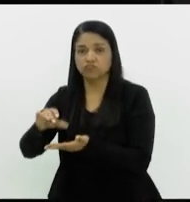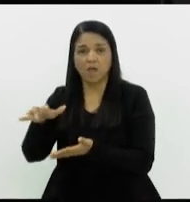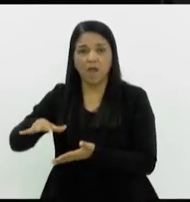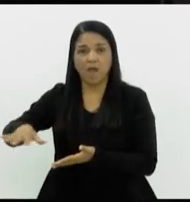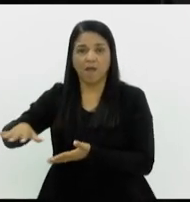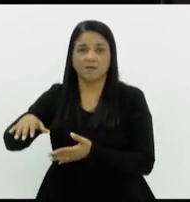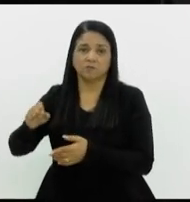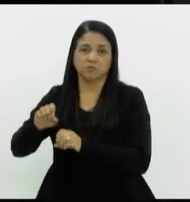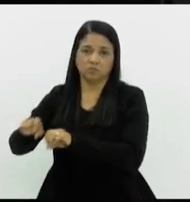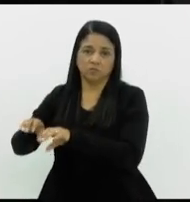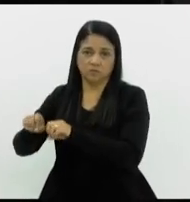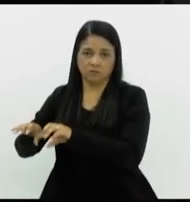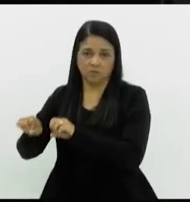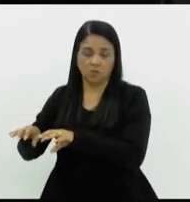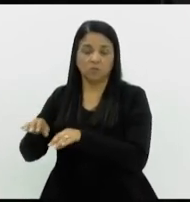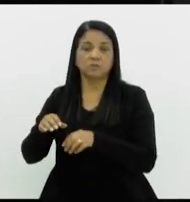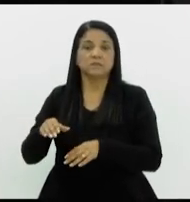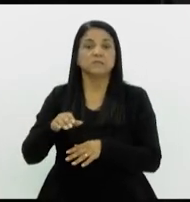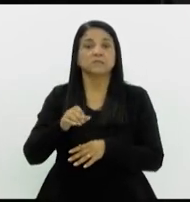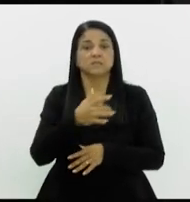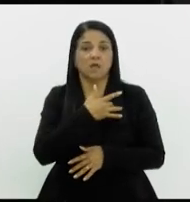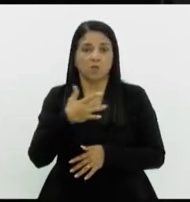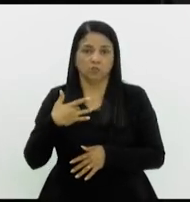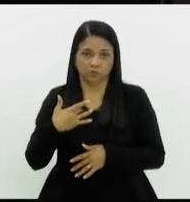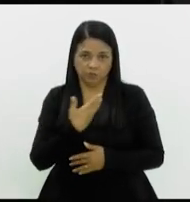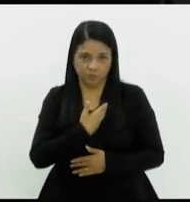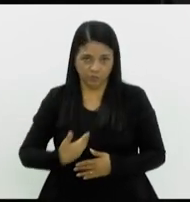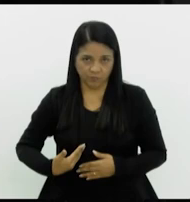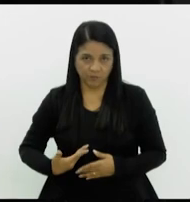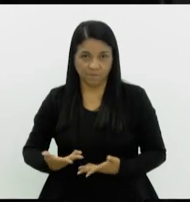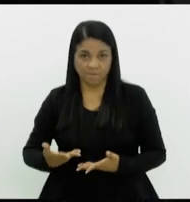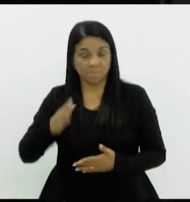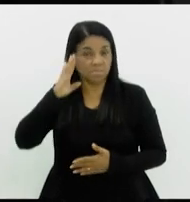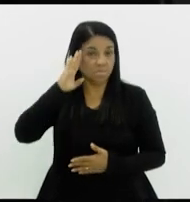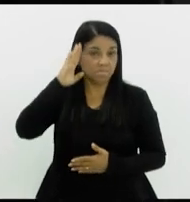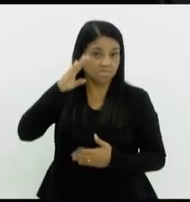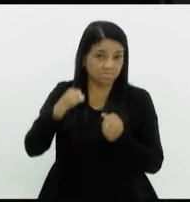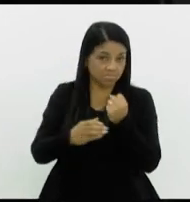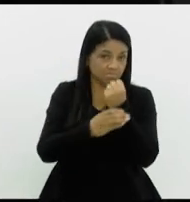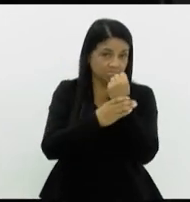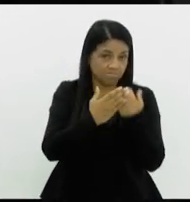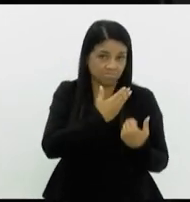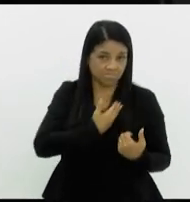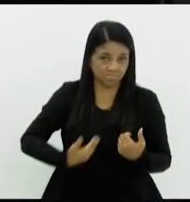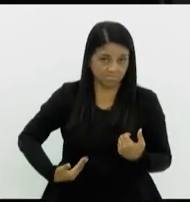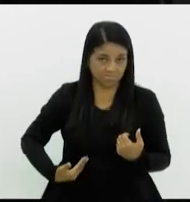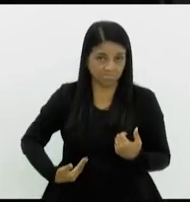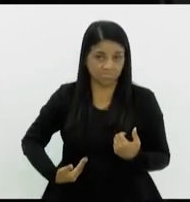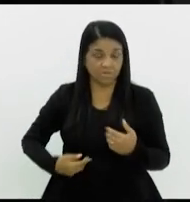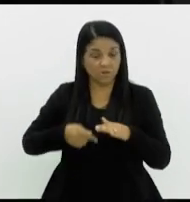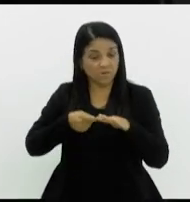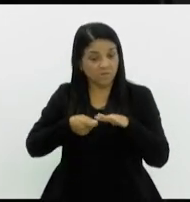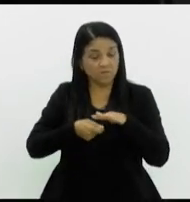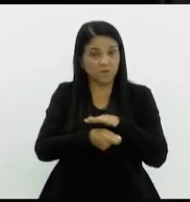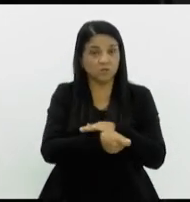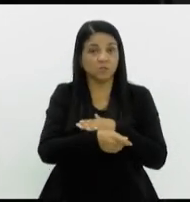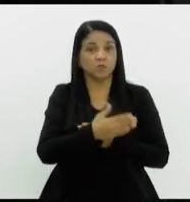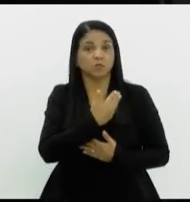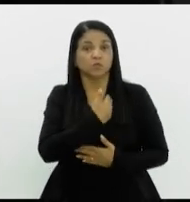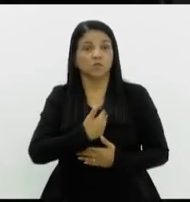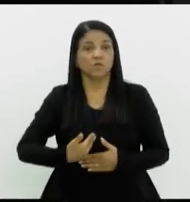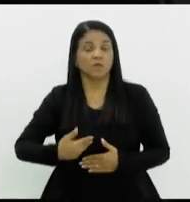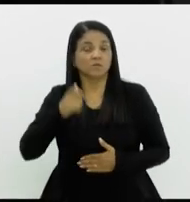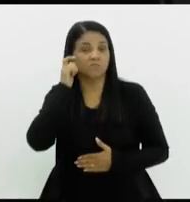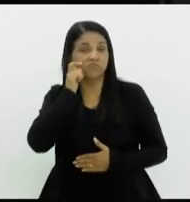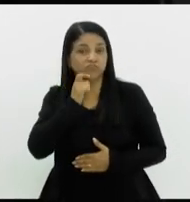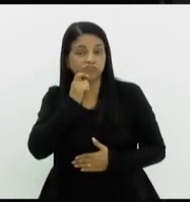área de educação e de saúde pública. Se a prioridade é segurança pública, se o maior investimento do governo Cláudio